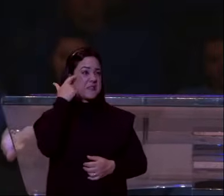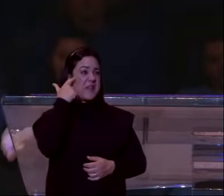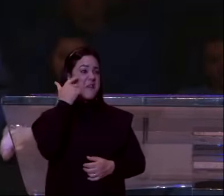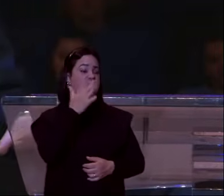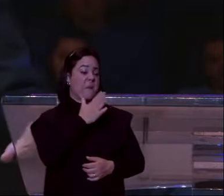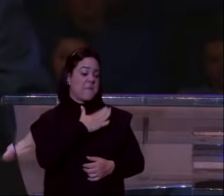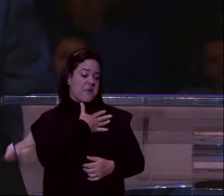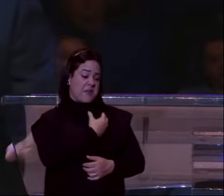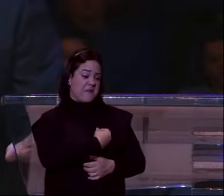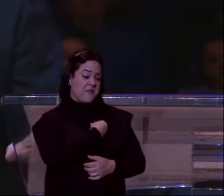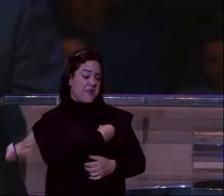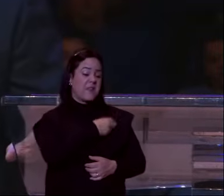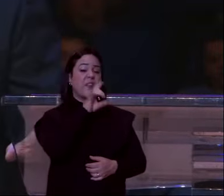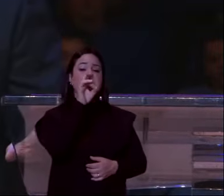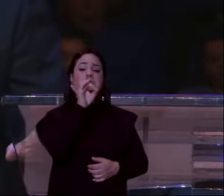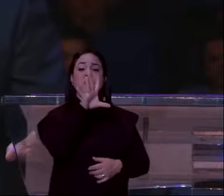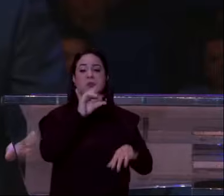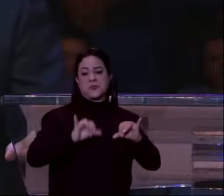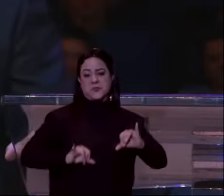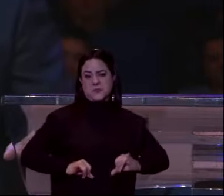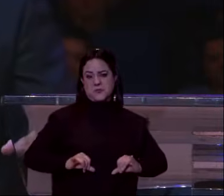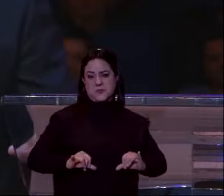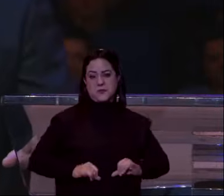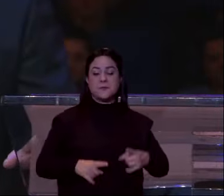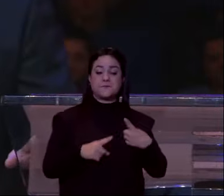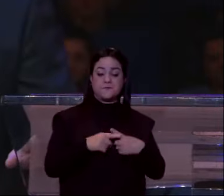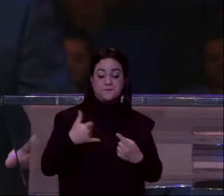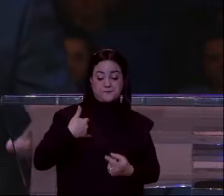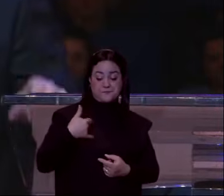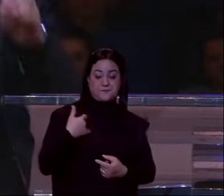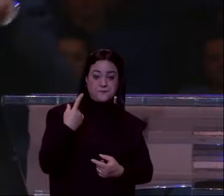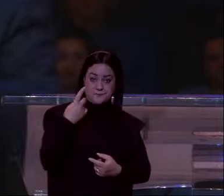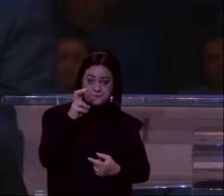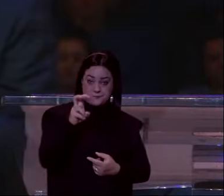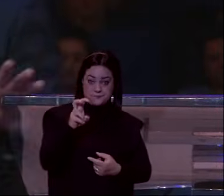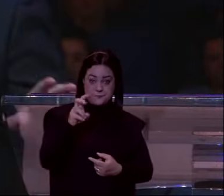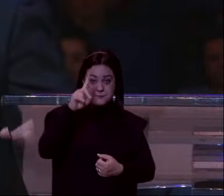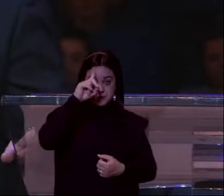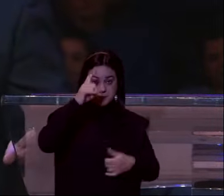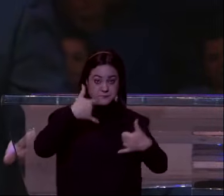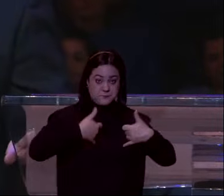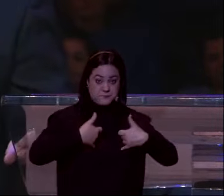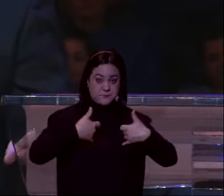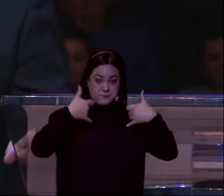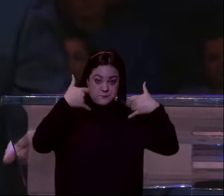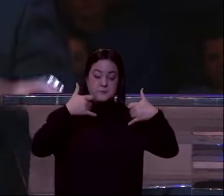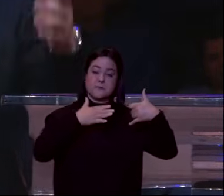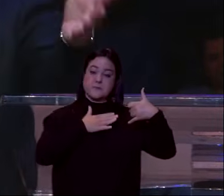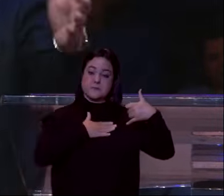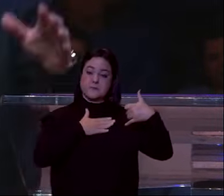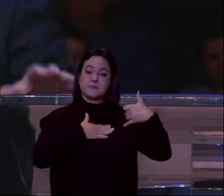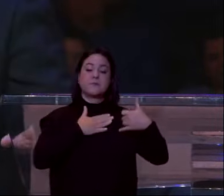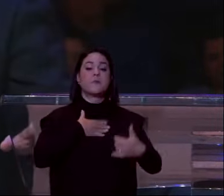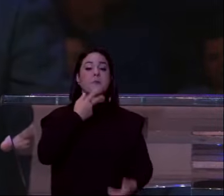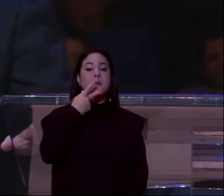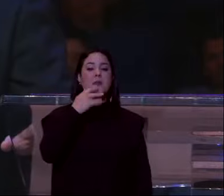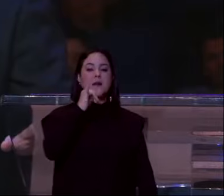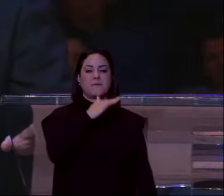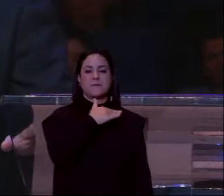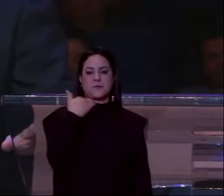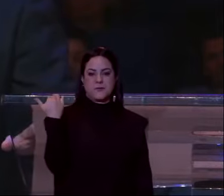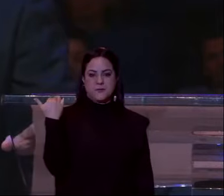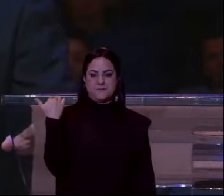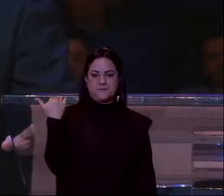predestinado para isso, porque quando eu tinha 15 anos de idade, no dia do meu aniversário, meu pai faleceu,